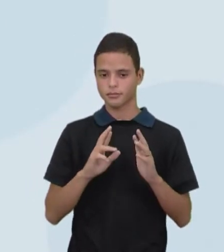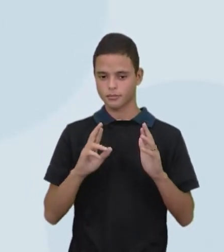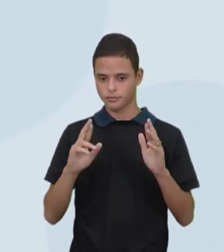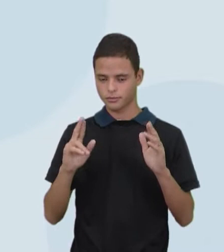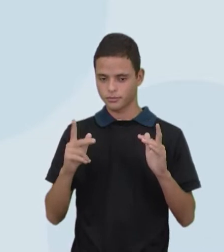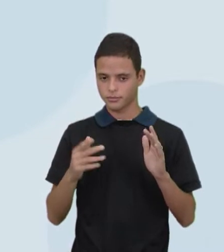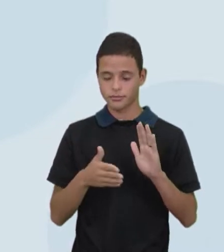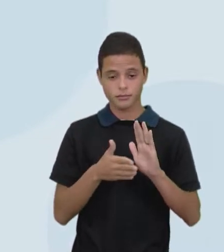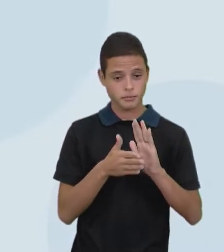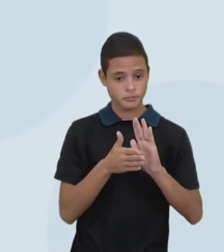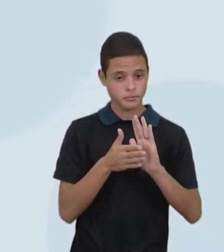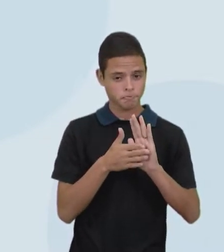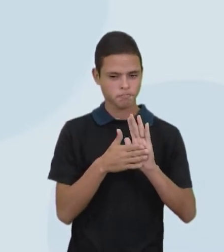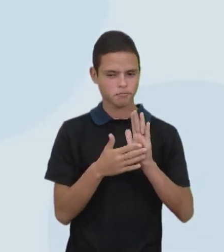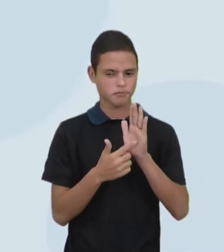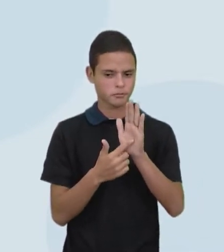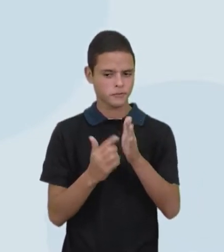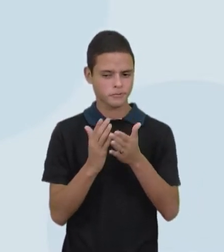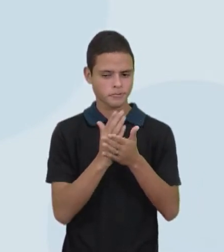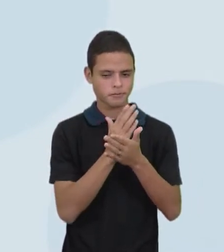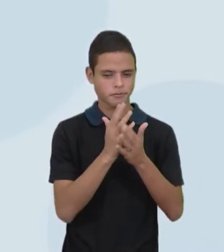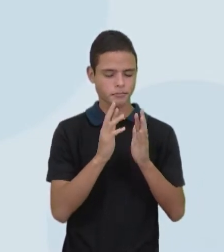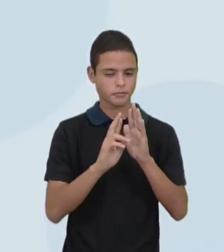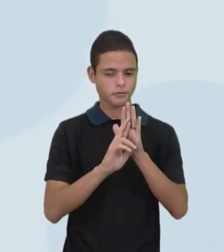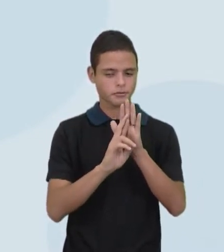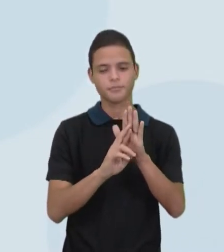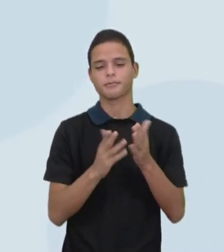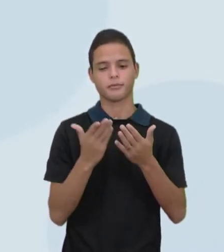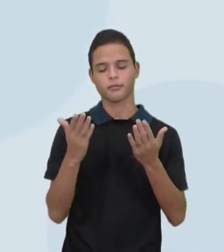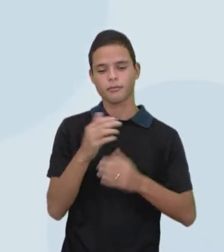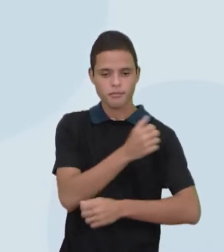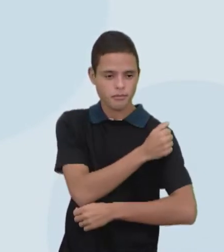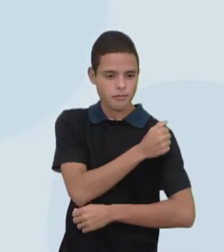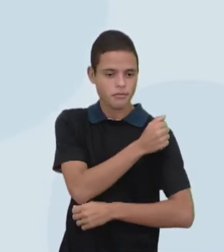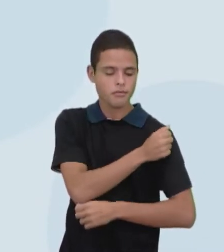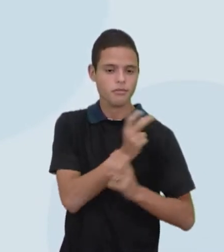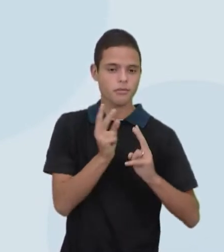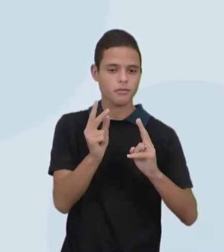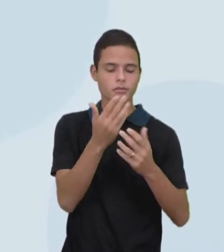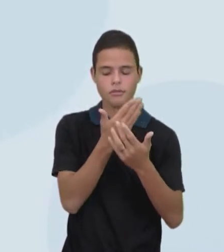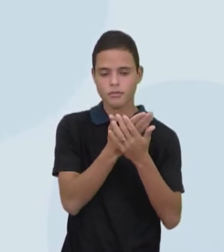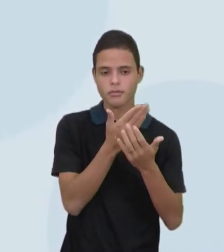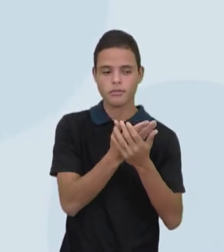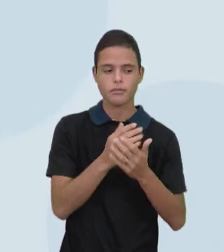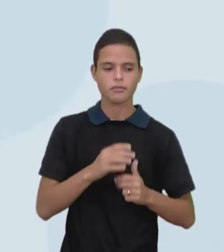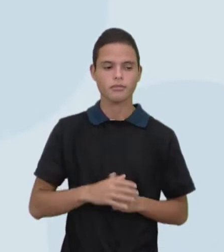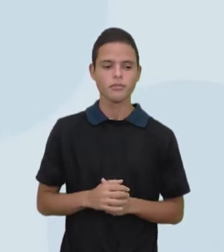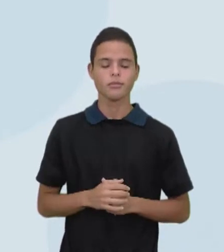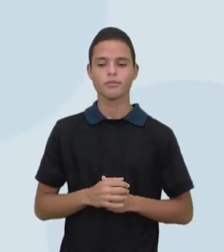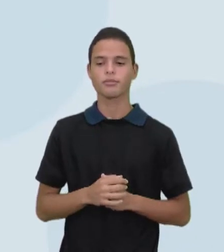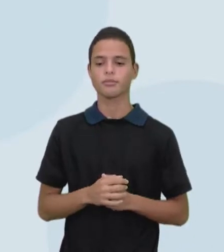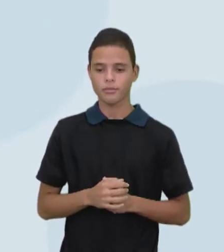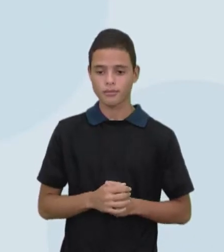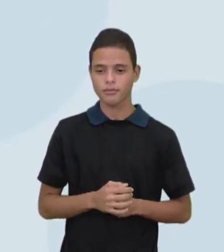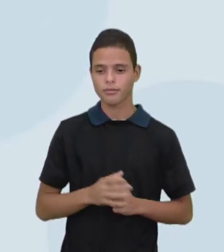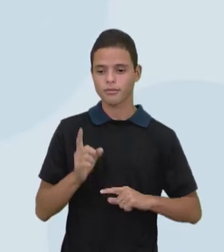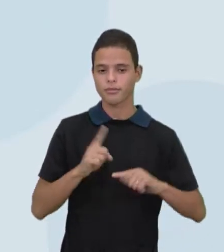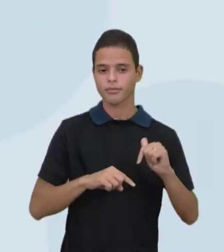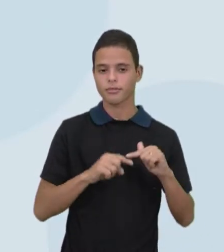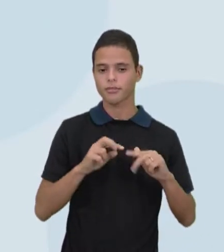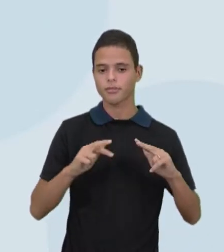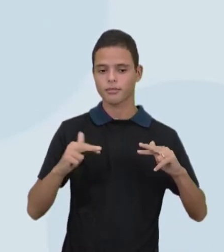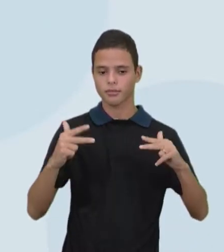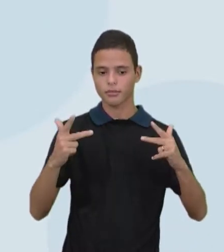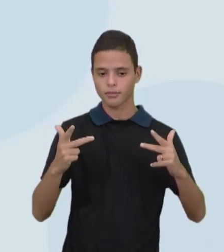A nossa proposta é trazer alguns referenciais e vocês, estudantes, darem seguimento aos estudos de vocês. Então aí neste material tem um link